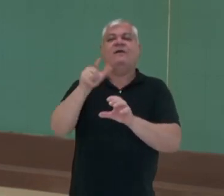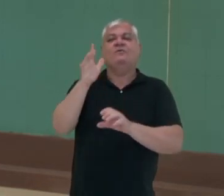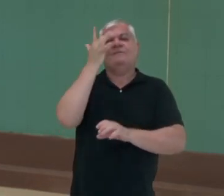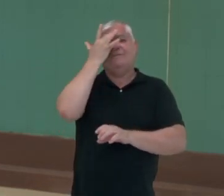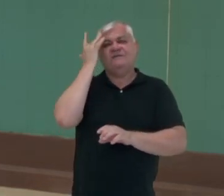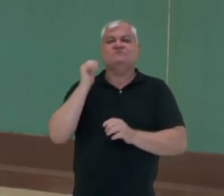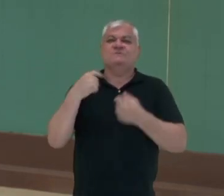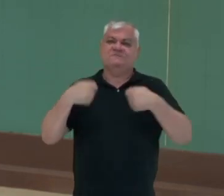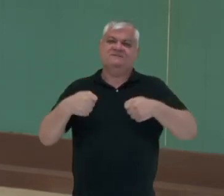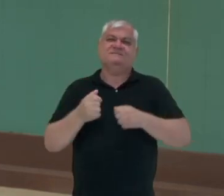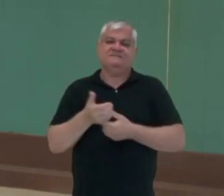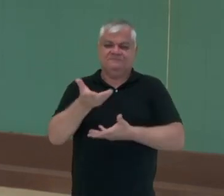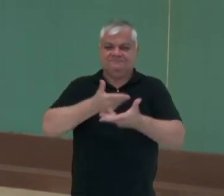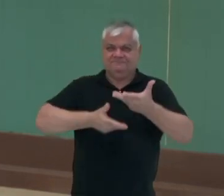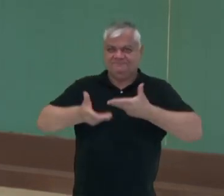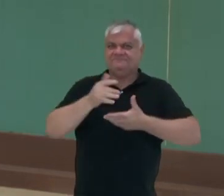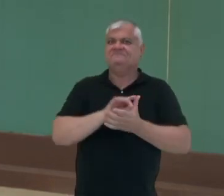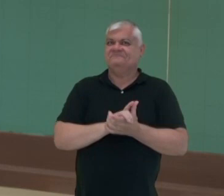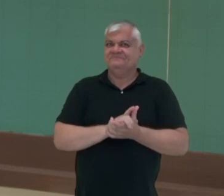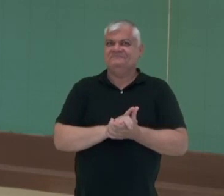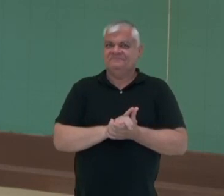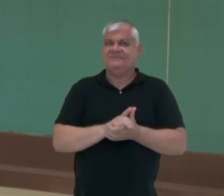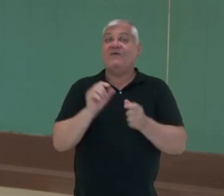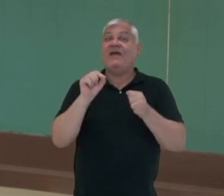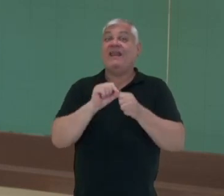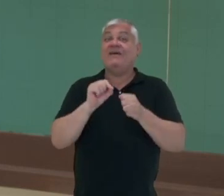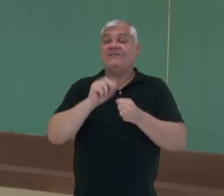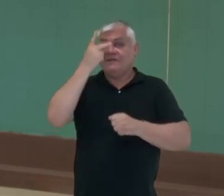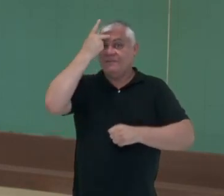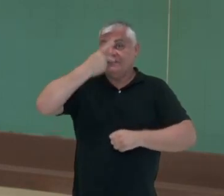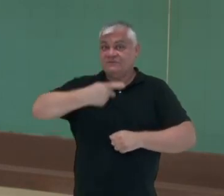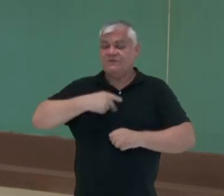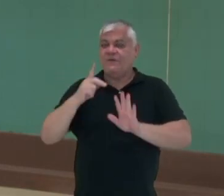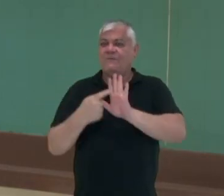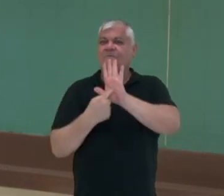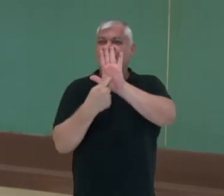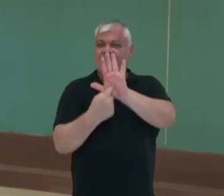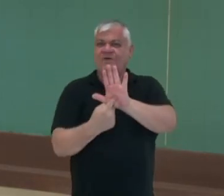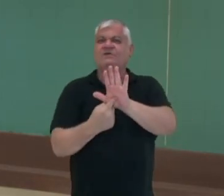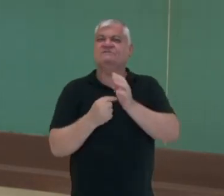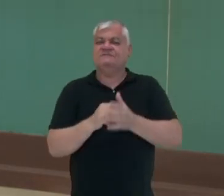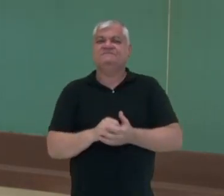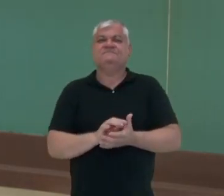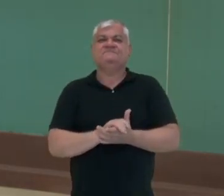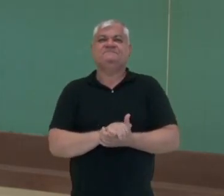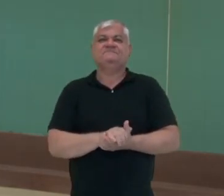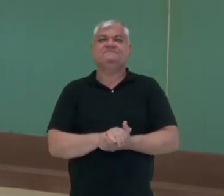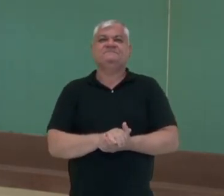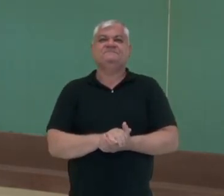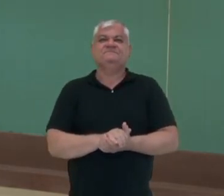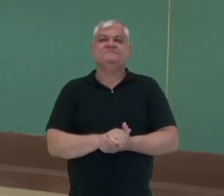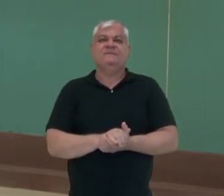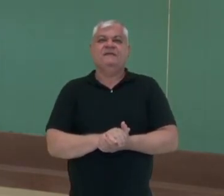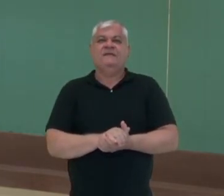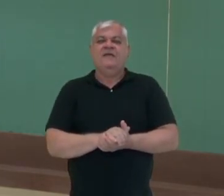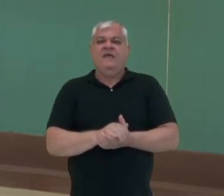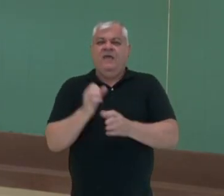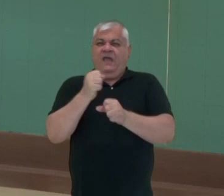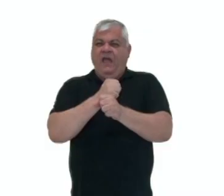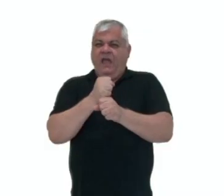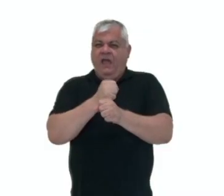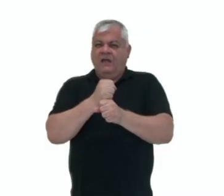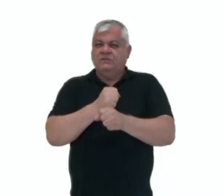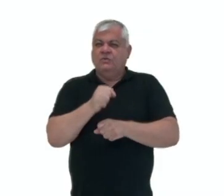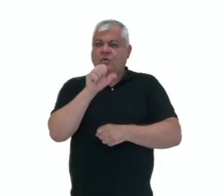nossa vida. Então ela traz isso da vida pessoal, trazendo a performance como ensinamento para as pessoas que estão vendo. Em 80, ela fez